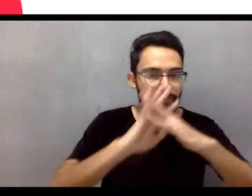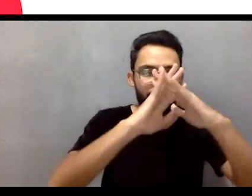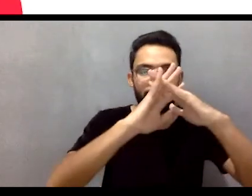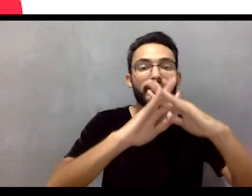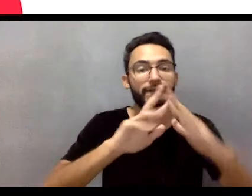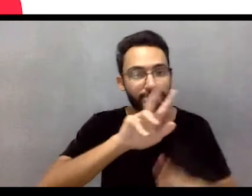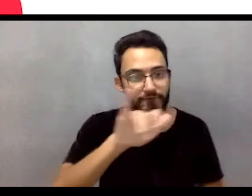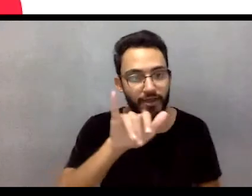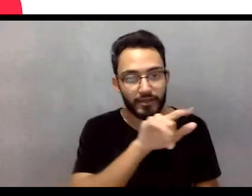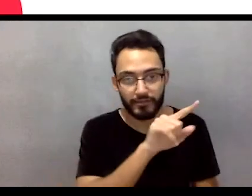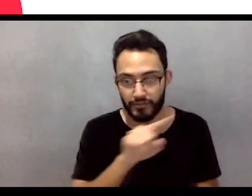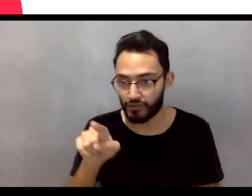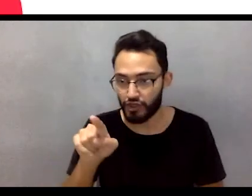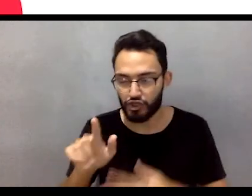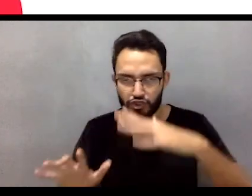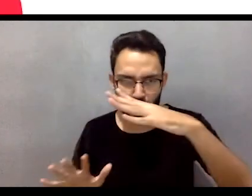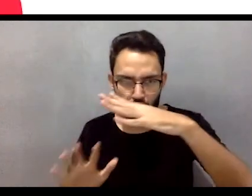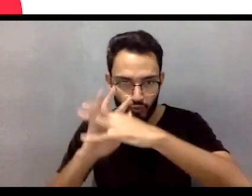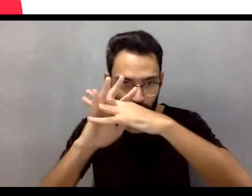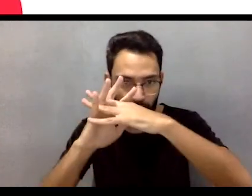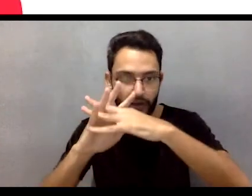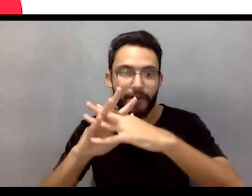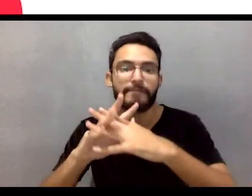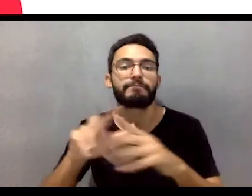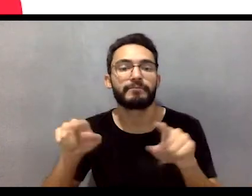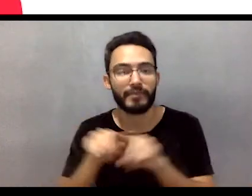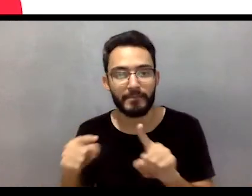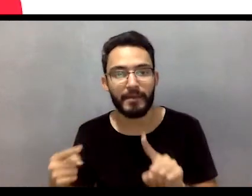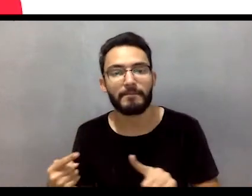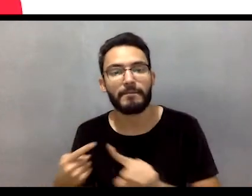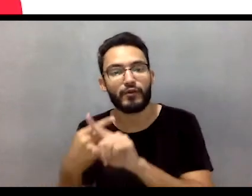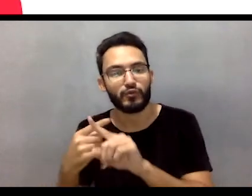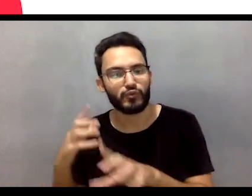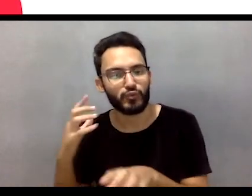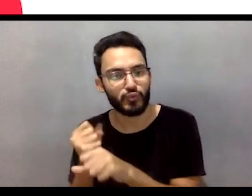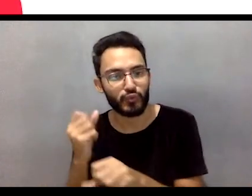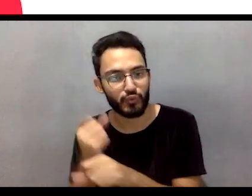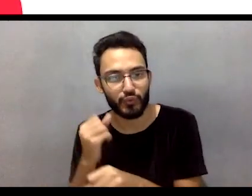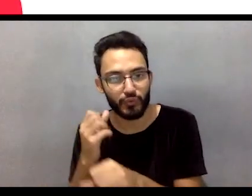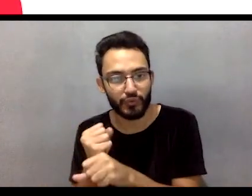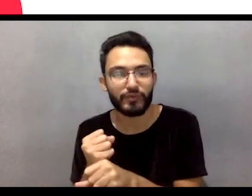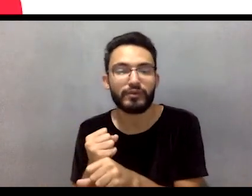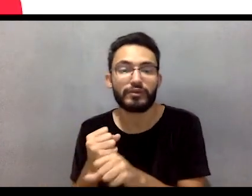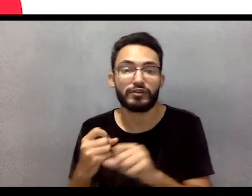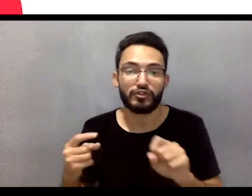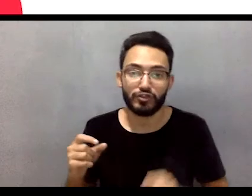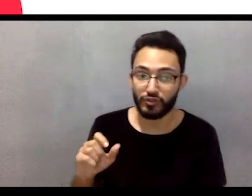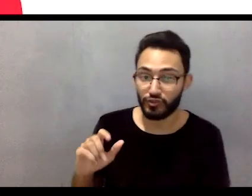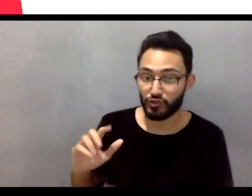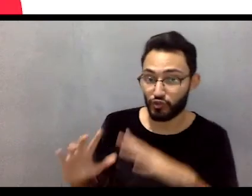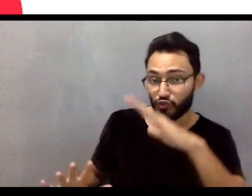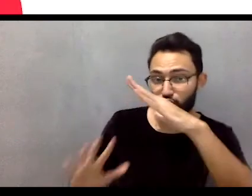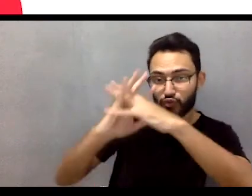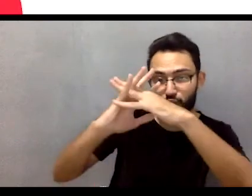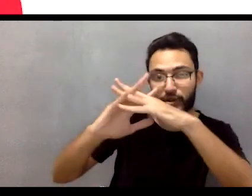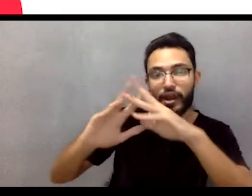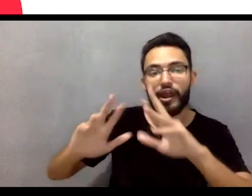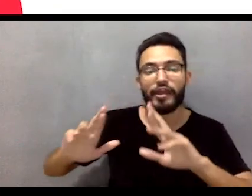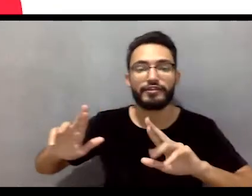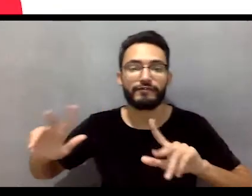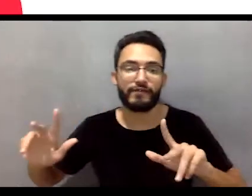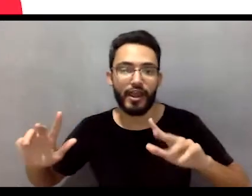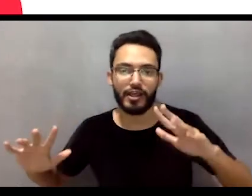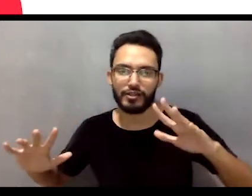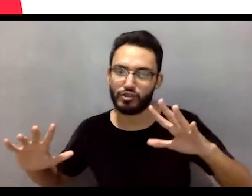pegar este aqui, que é super, multiplicar por este, vai somar com o super vezes o indiferente,